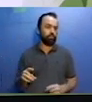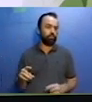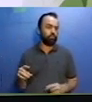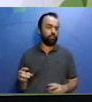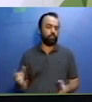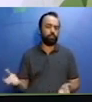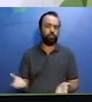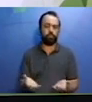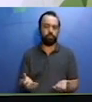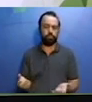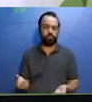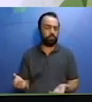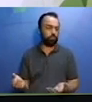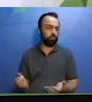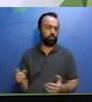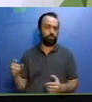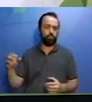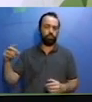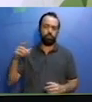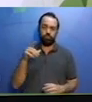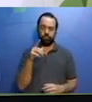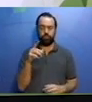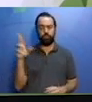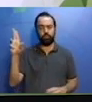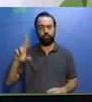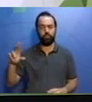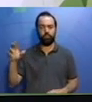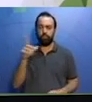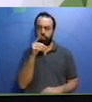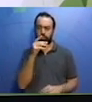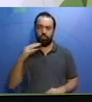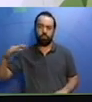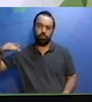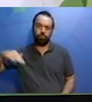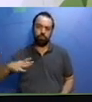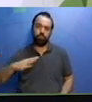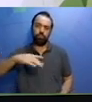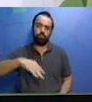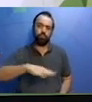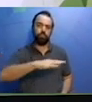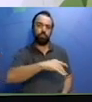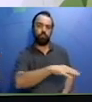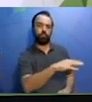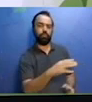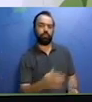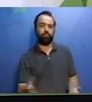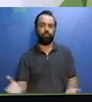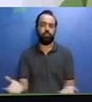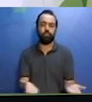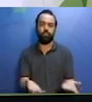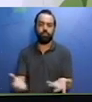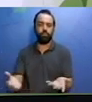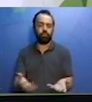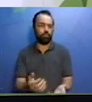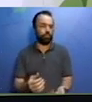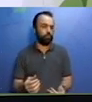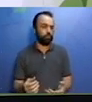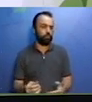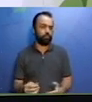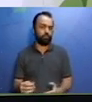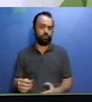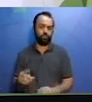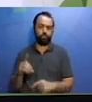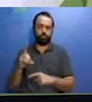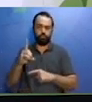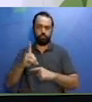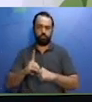usada a água corrente para separar esses sólidos. Os menos densos, né, são levados pela água, enquanto